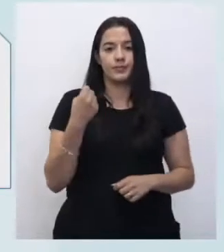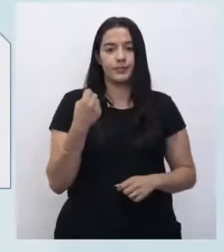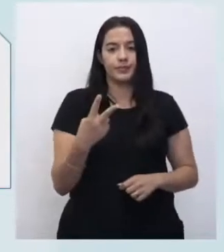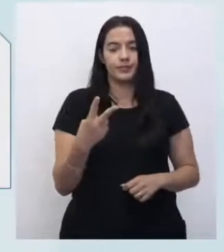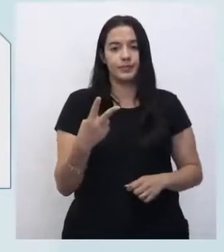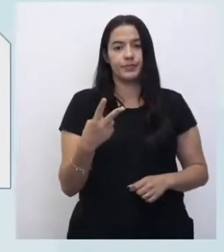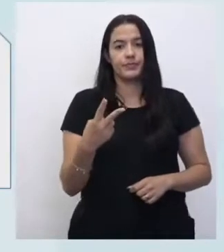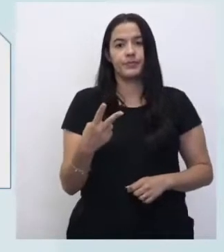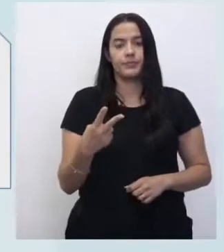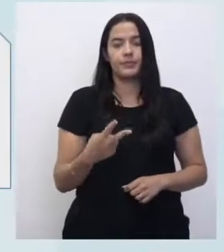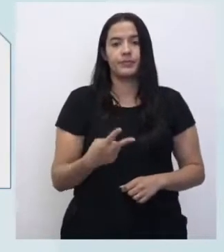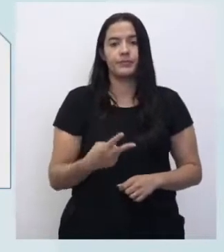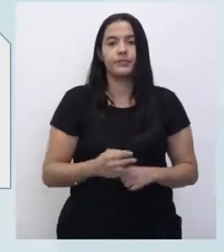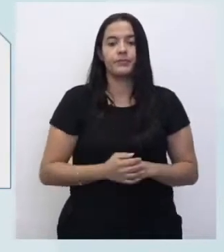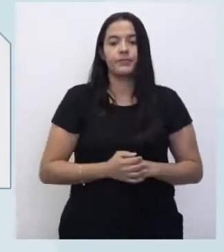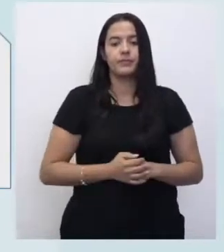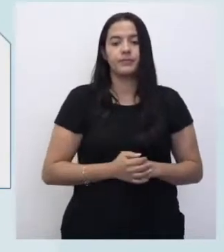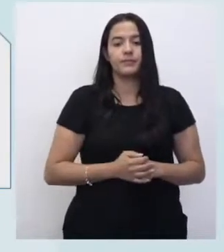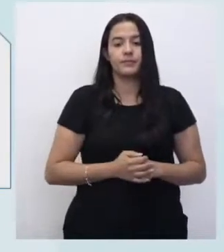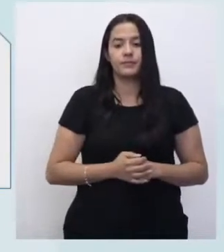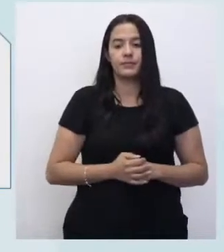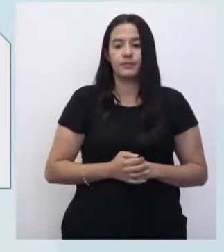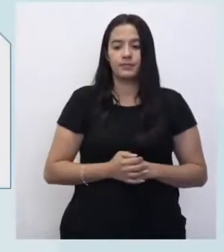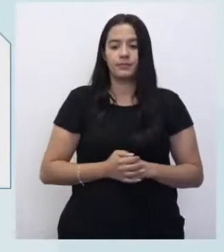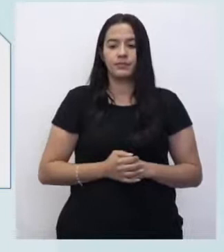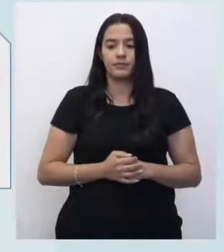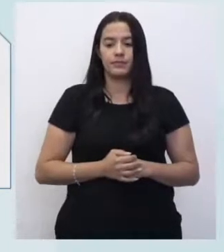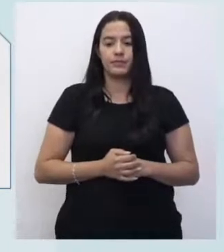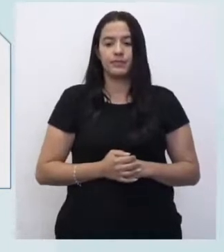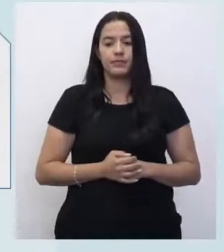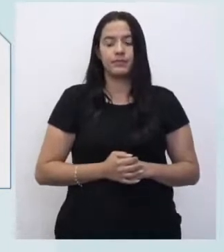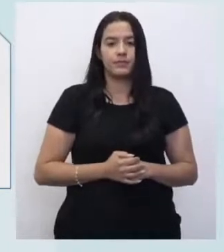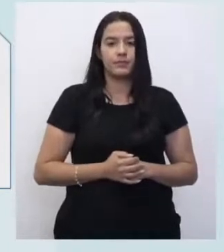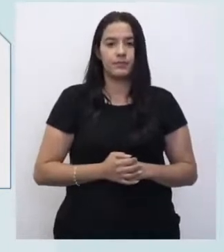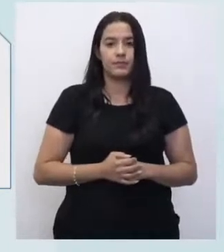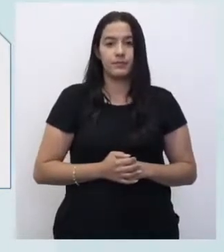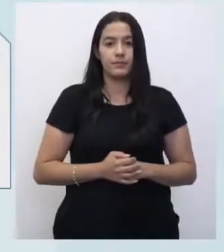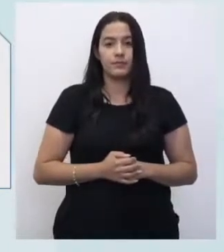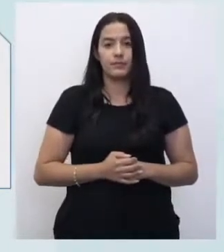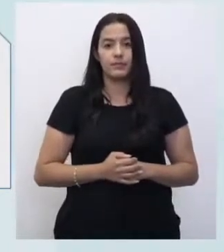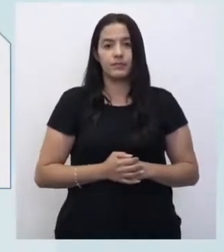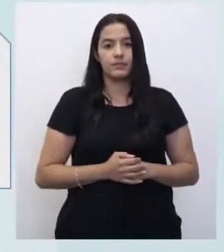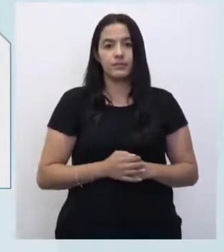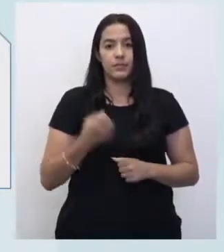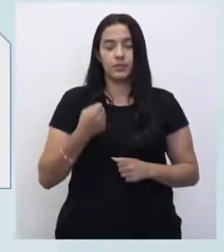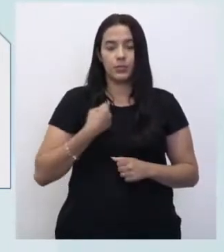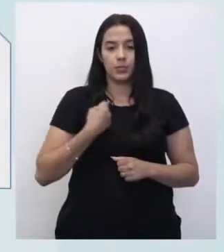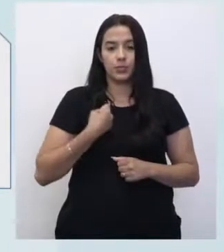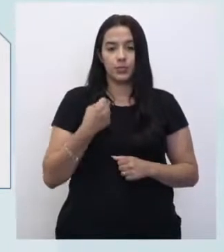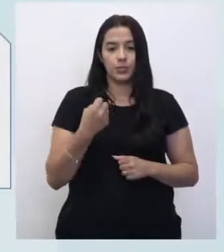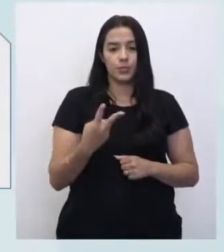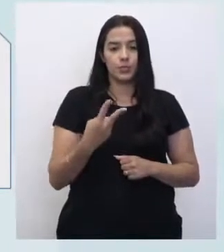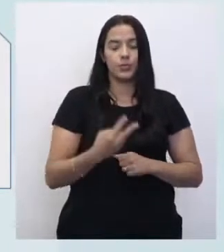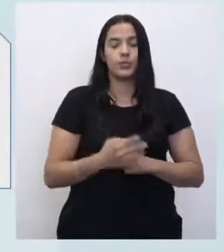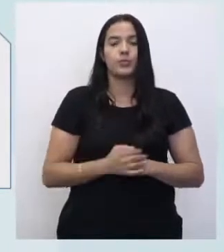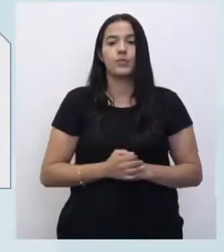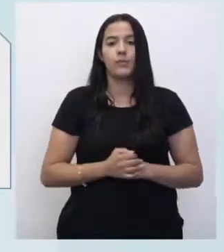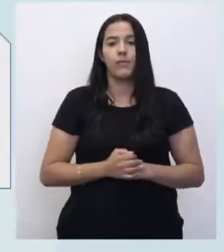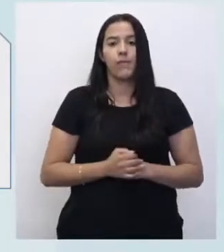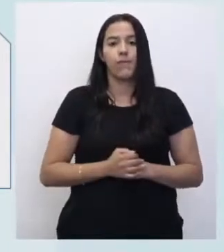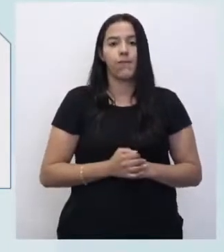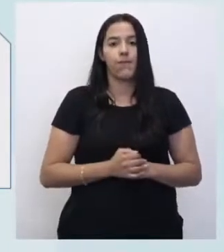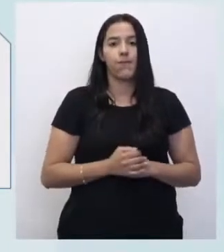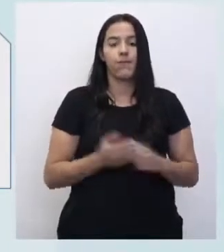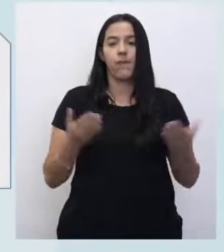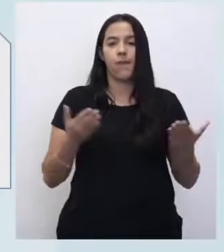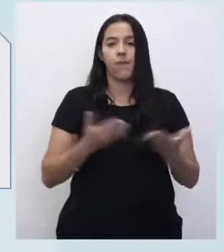read part of the text that is on page 128, caderno do aluno, volume 2. Can you find words that have suffixes in them? Agora